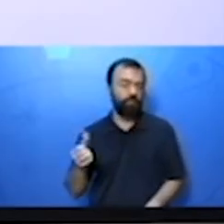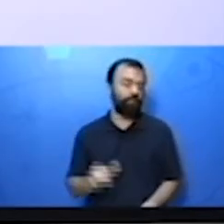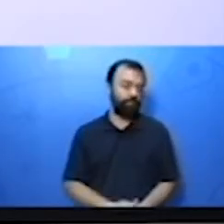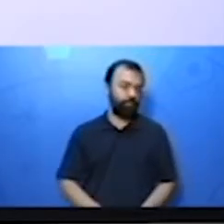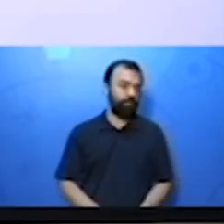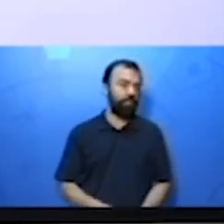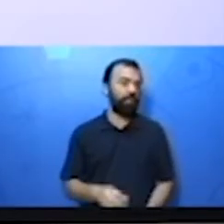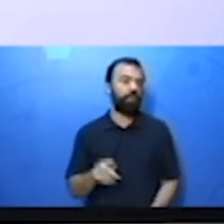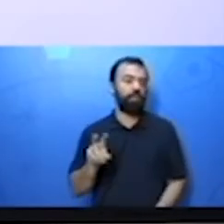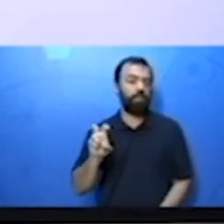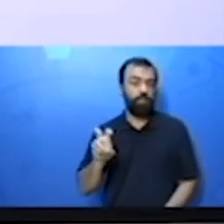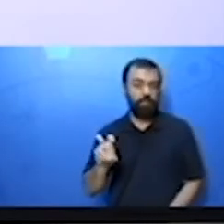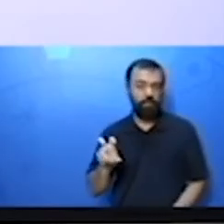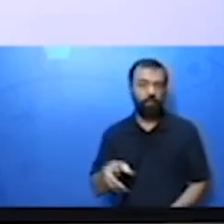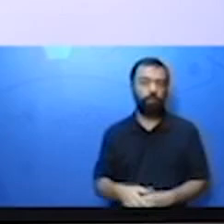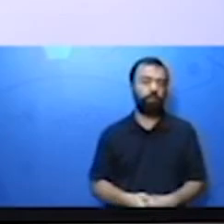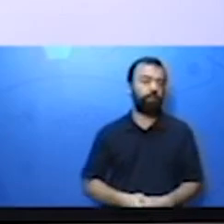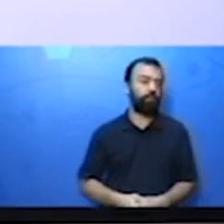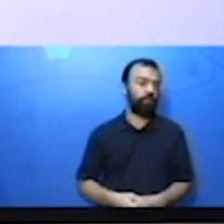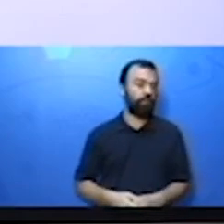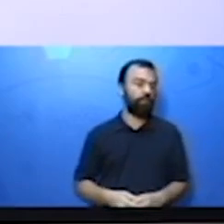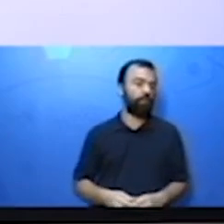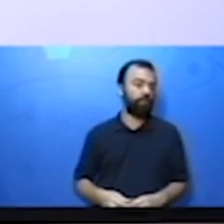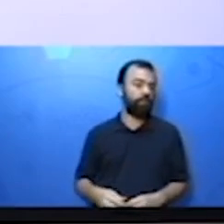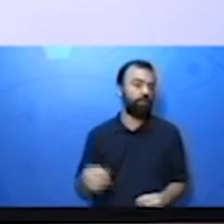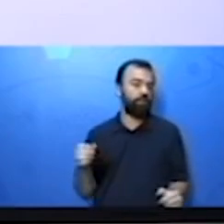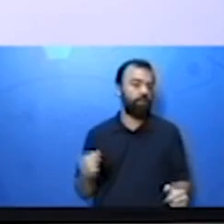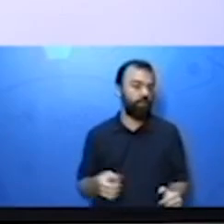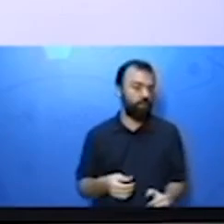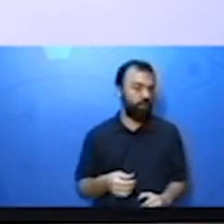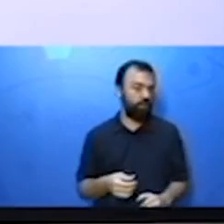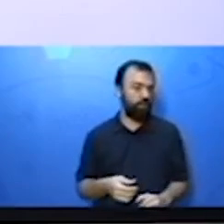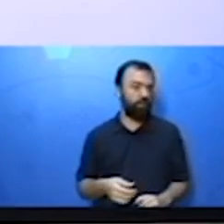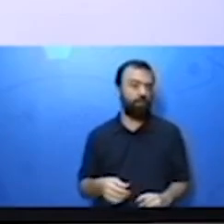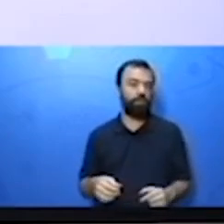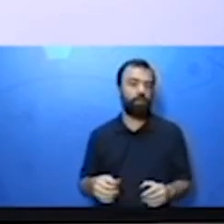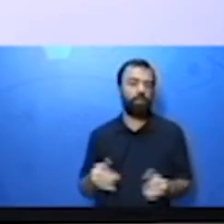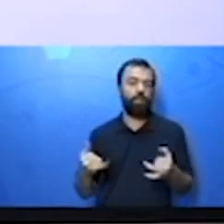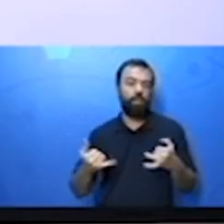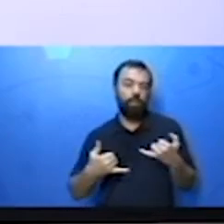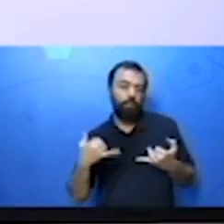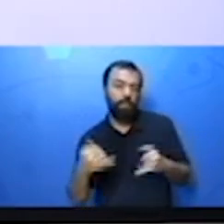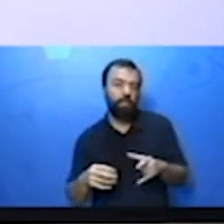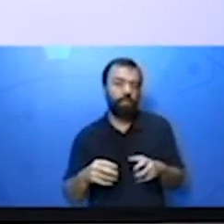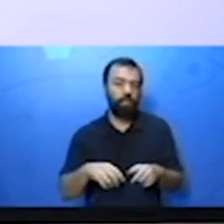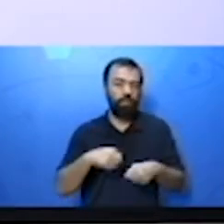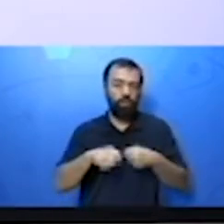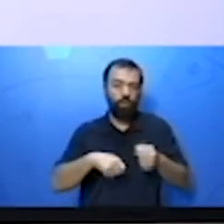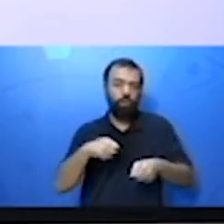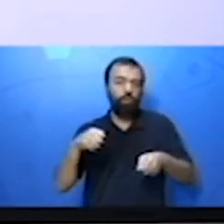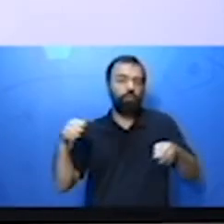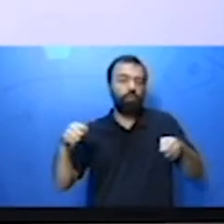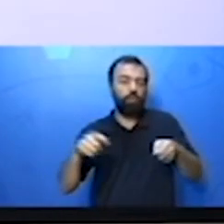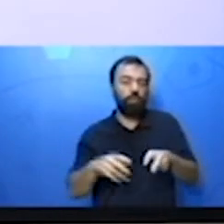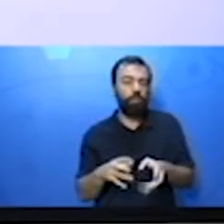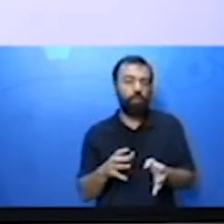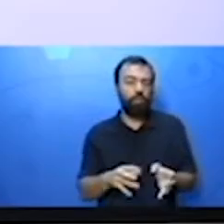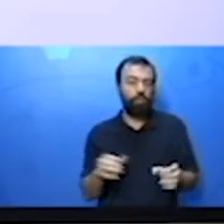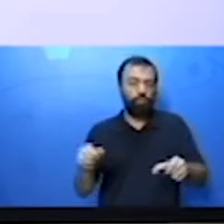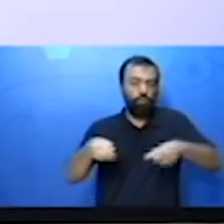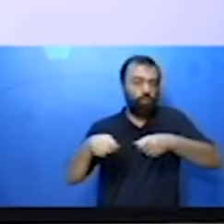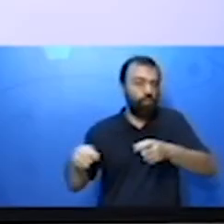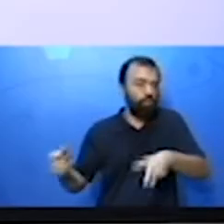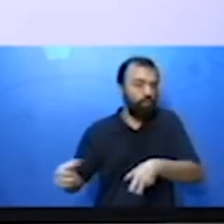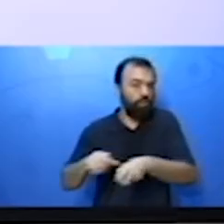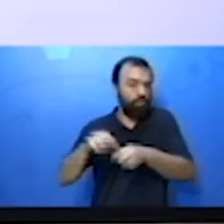5. Em uma loja foram embalados 6.815 brinquedos para serem doados. Como decompor